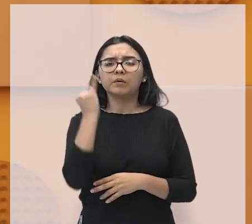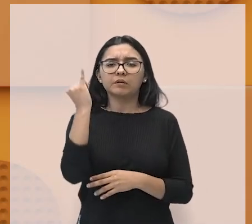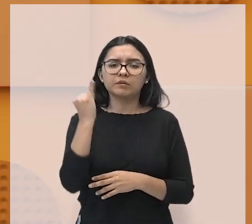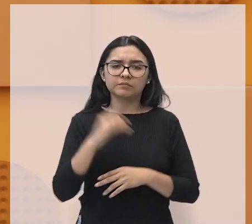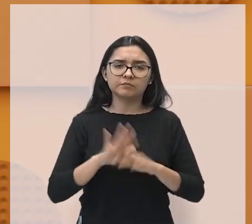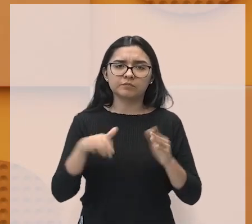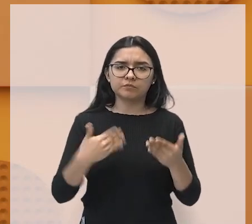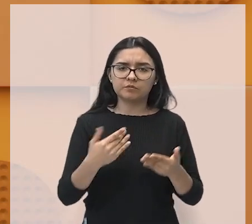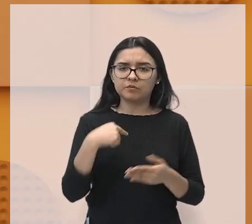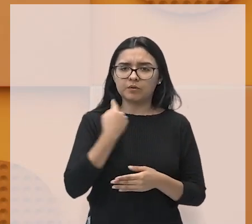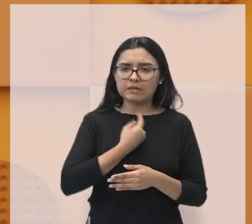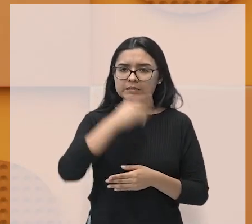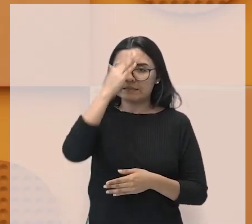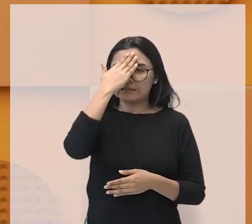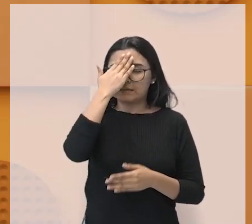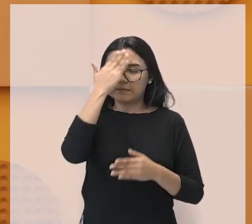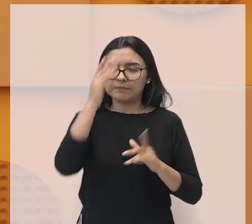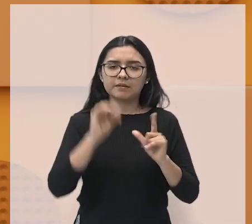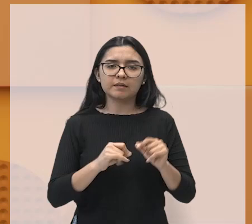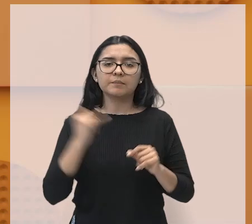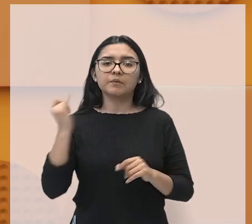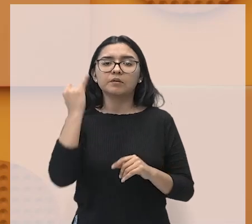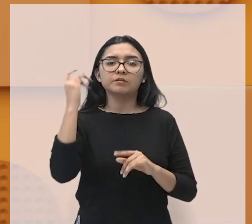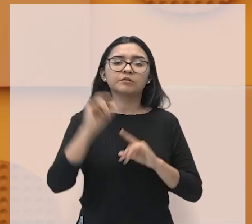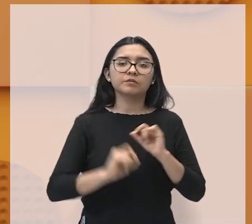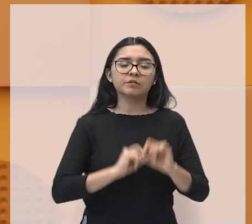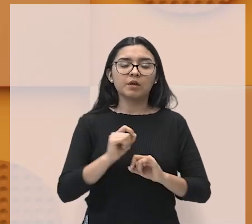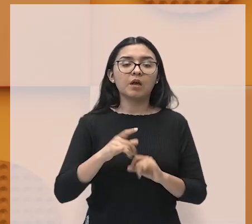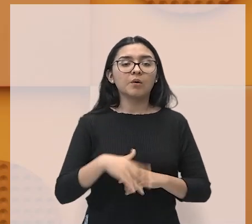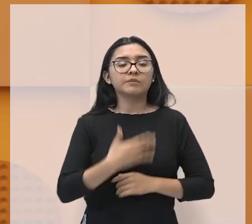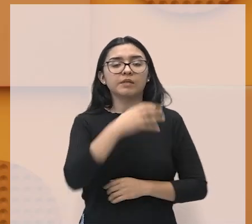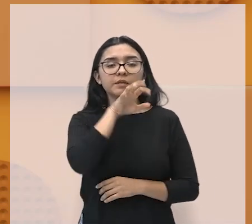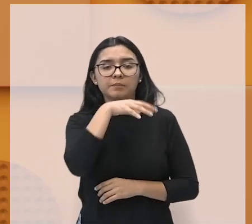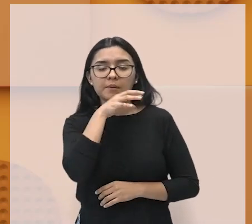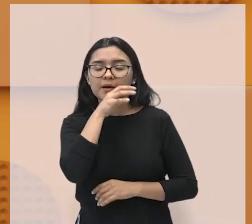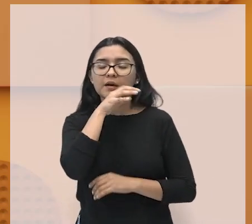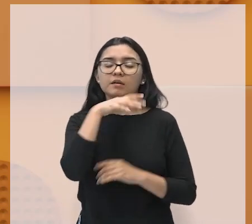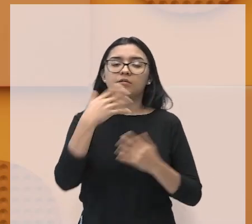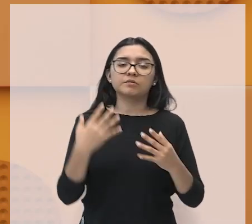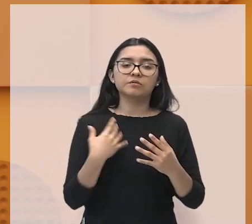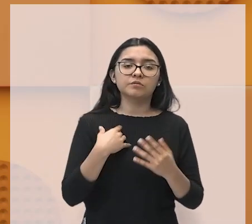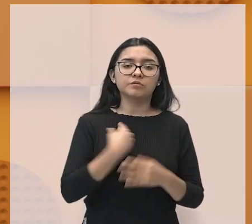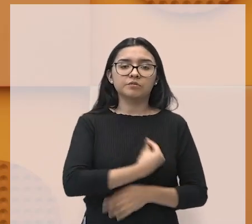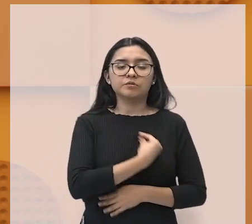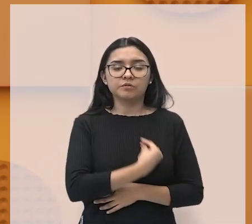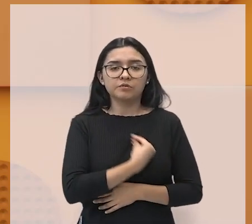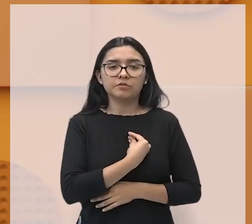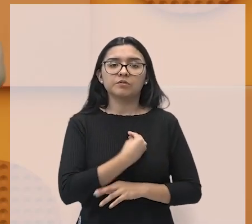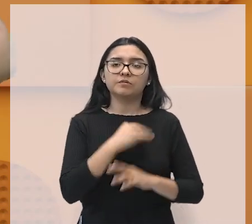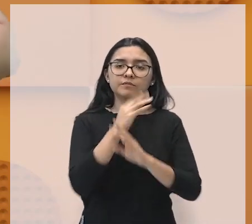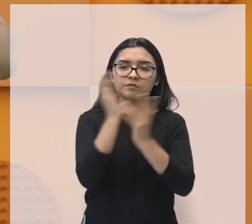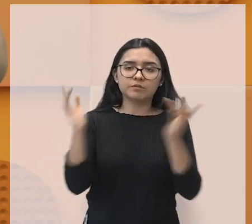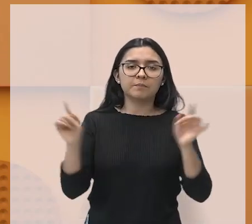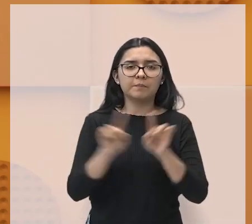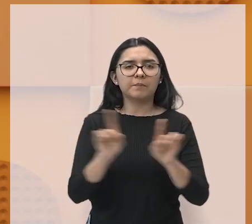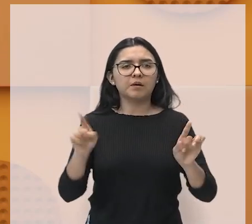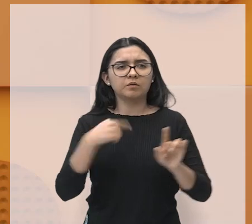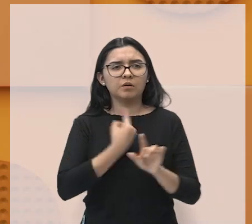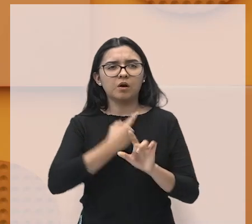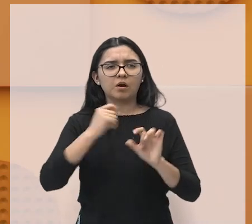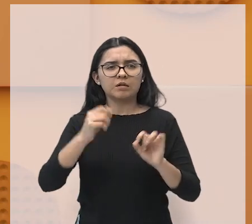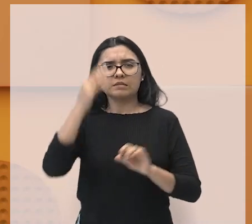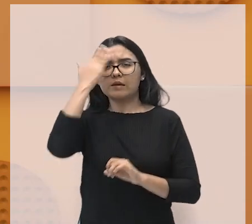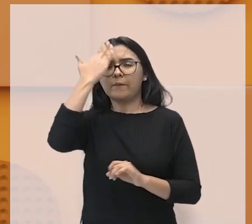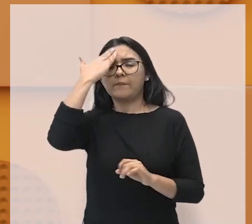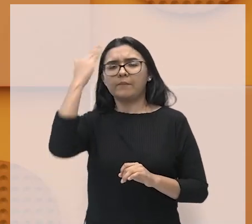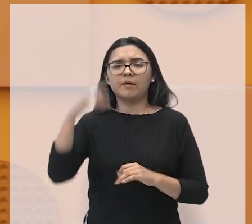A gente sabe que é importante os animais, os seres vivos, a vegetação, mas qual seria realmente, como é que a gente pode definir